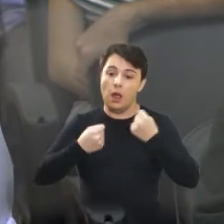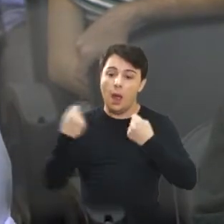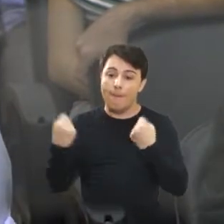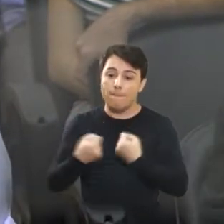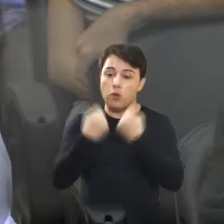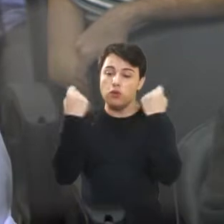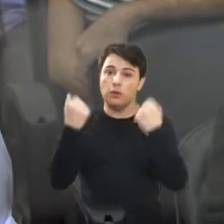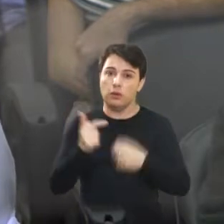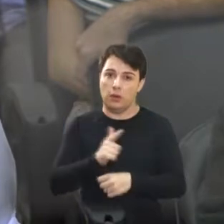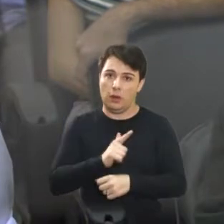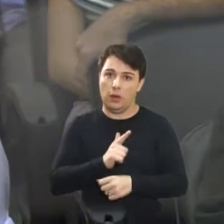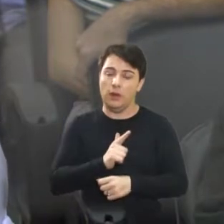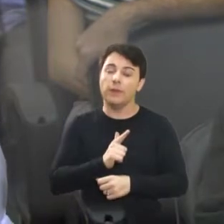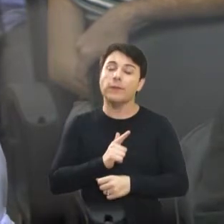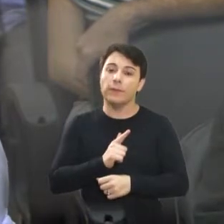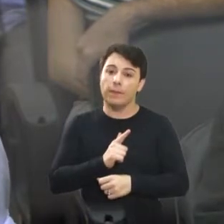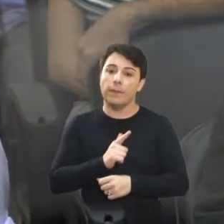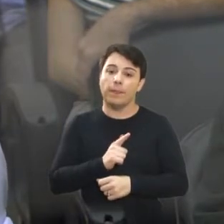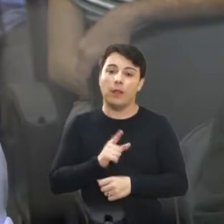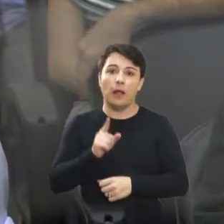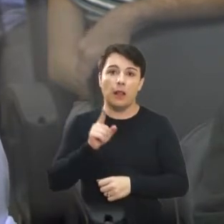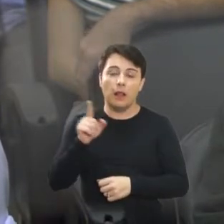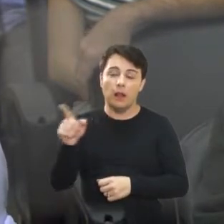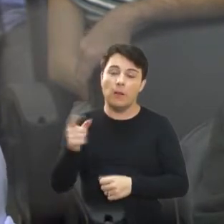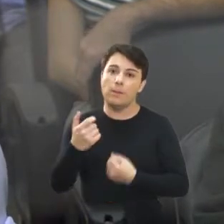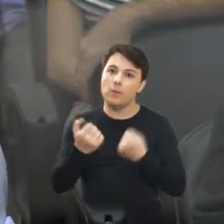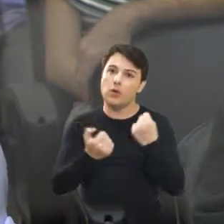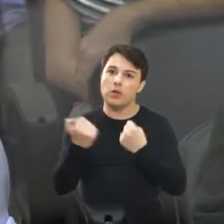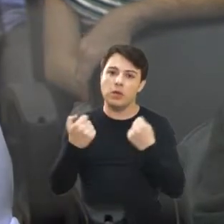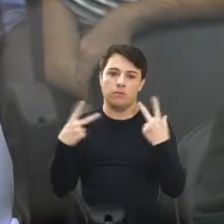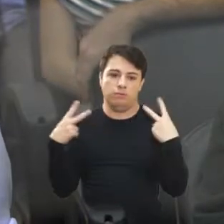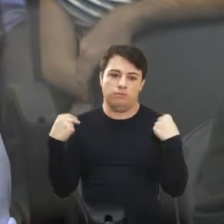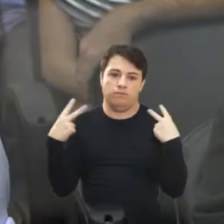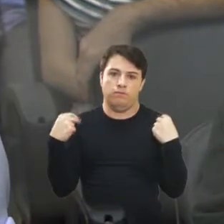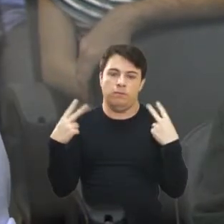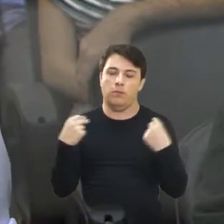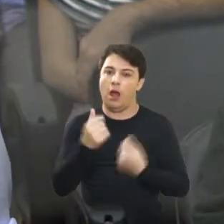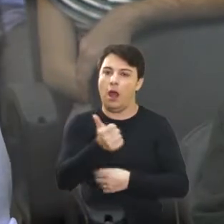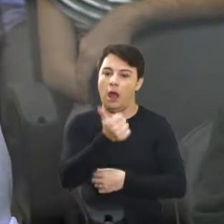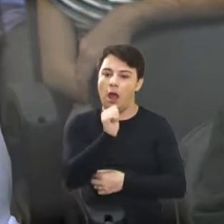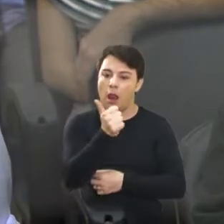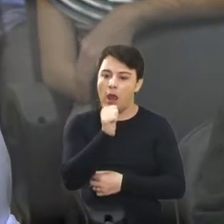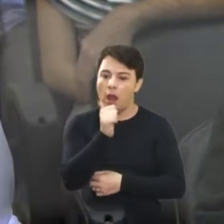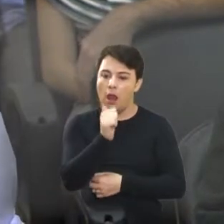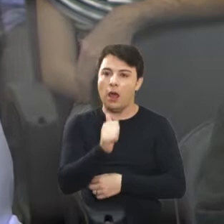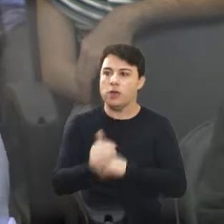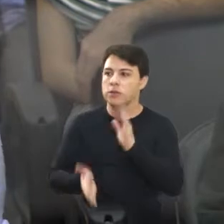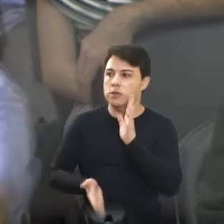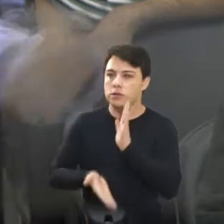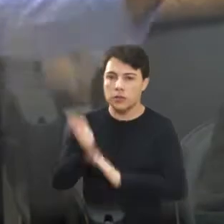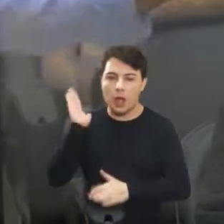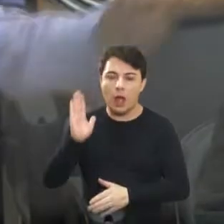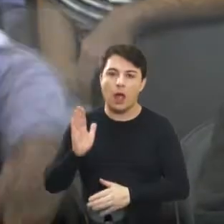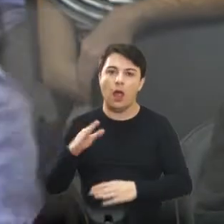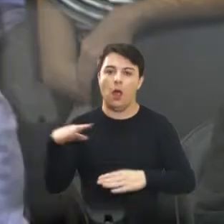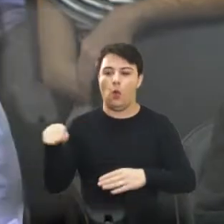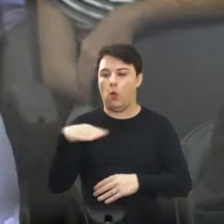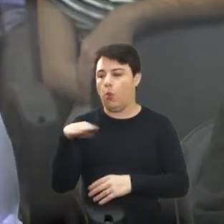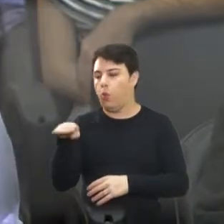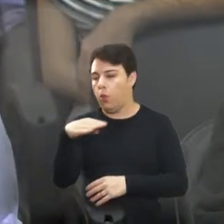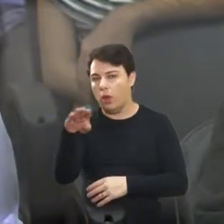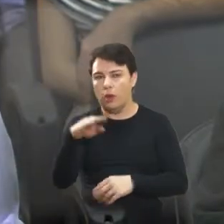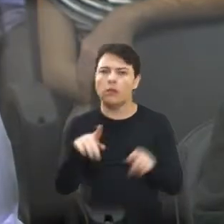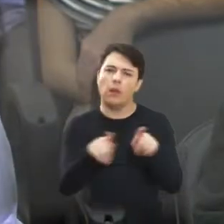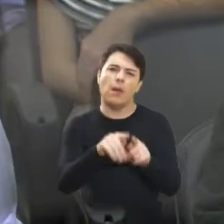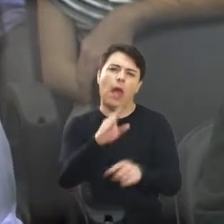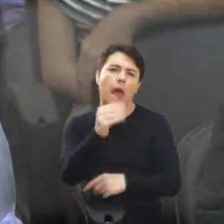por imprudência, né, por negligência, pessoas que às vezes saem alcoolizadas ali de alguma festa, como saem de bares também